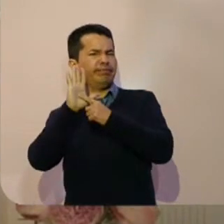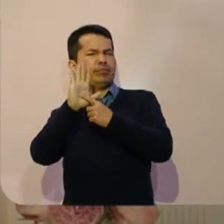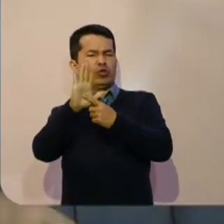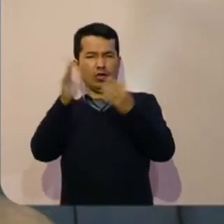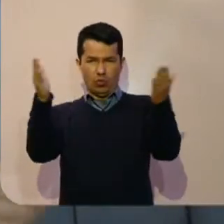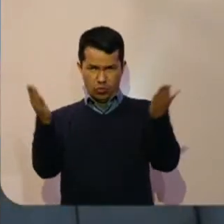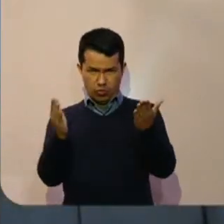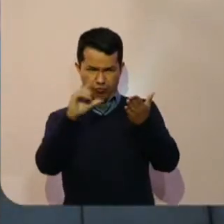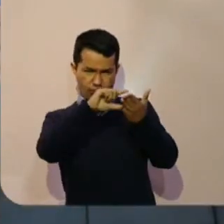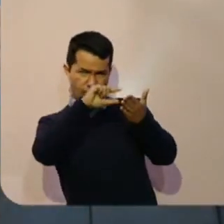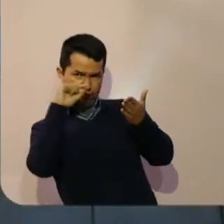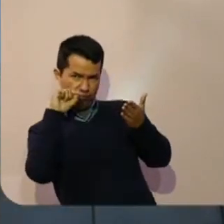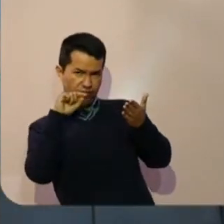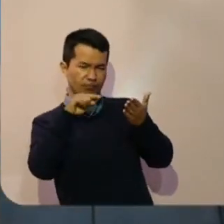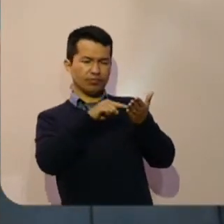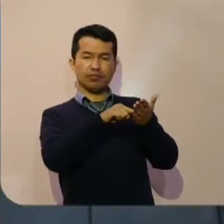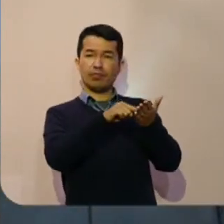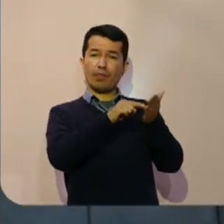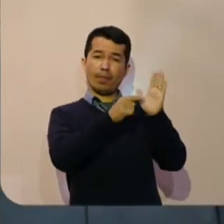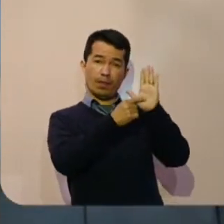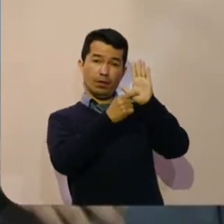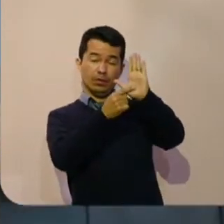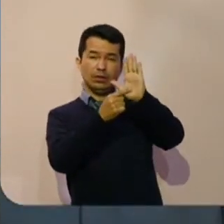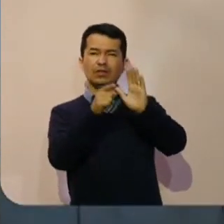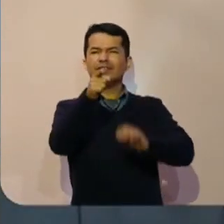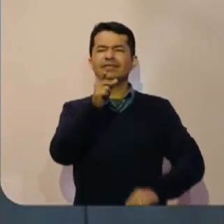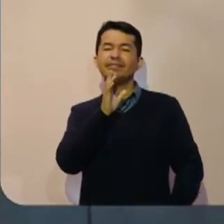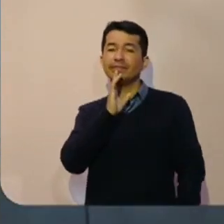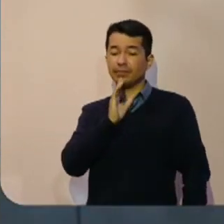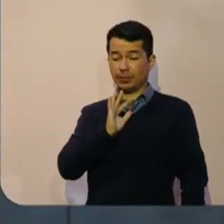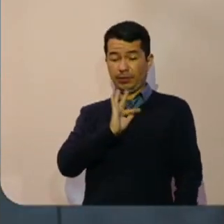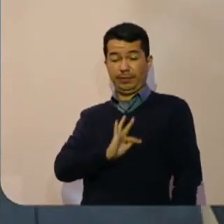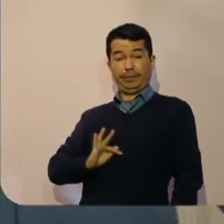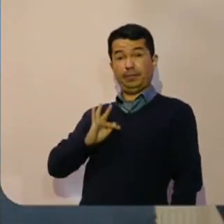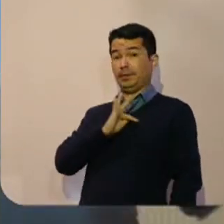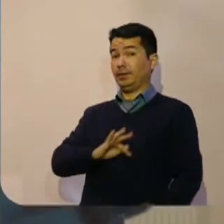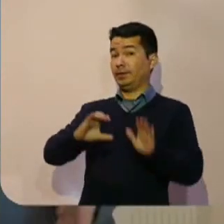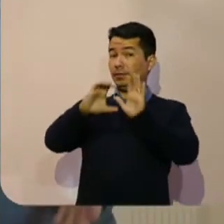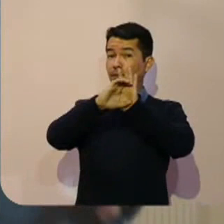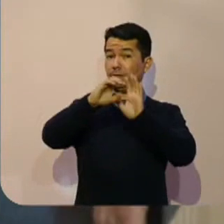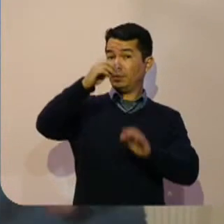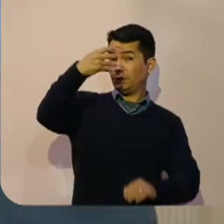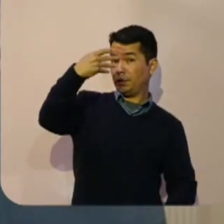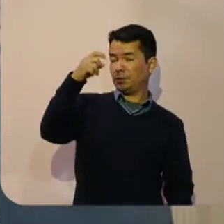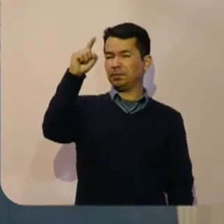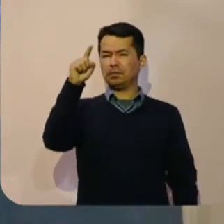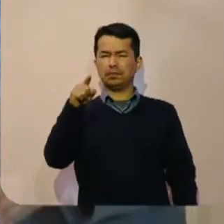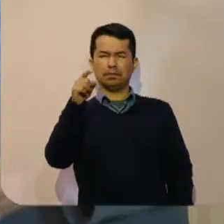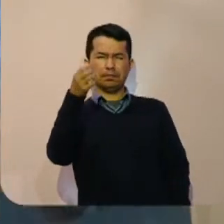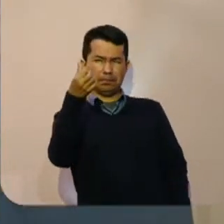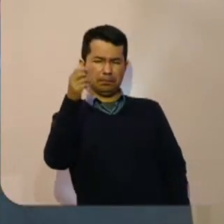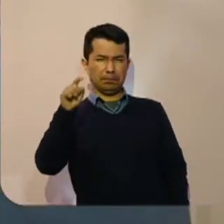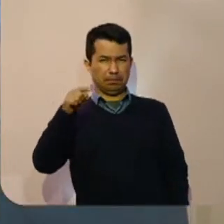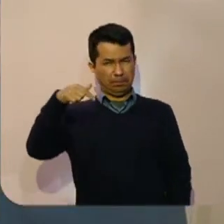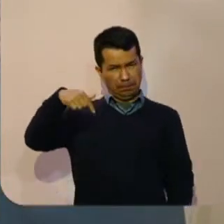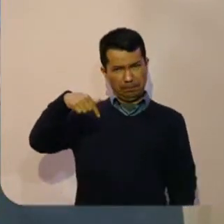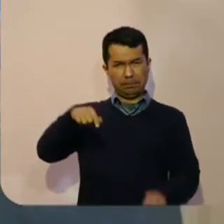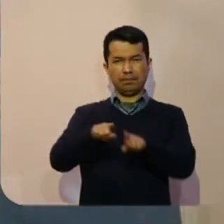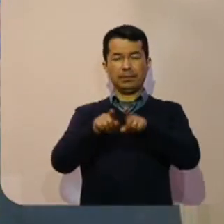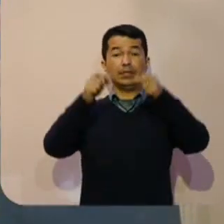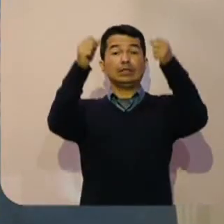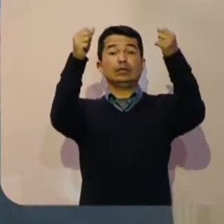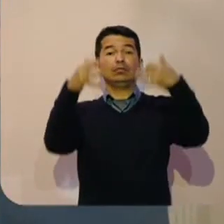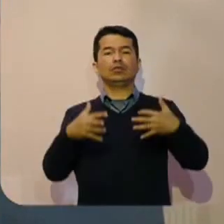conhecido, é Filipenses 4, versículos 6 e 7. Diz assim, Não andem ansiosos por